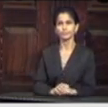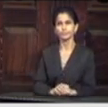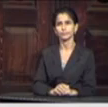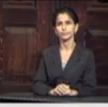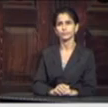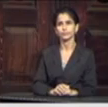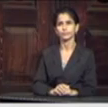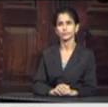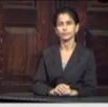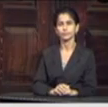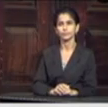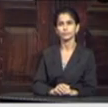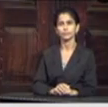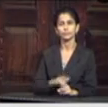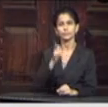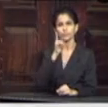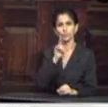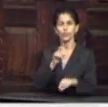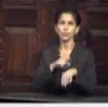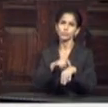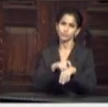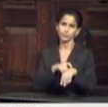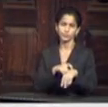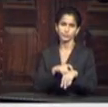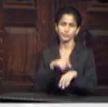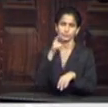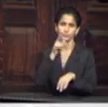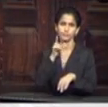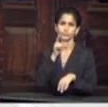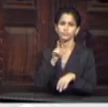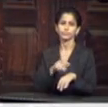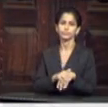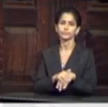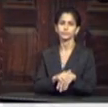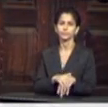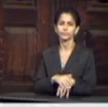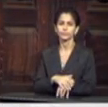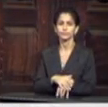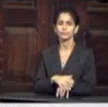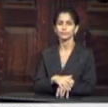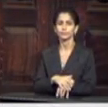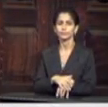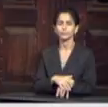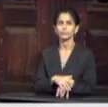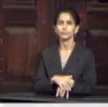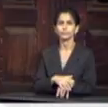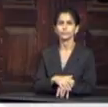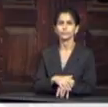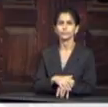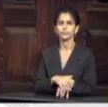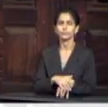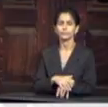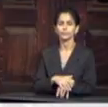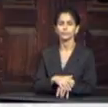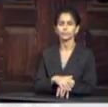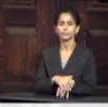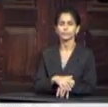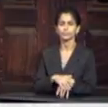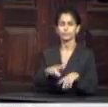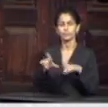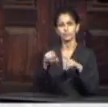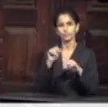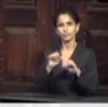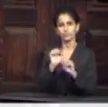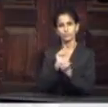Só para a gente, inclusive, eventualmente ganhar tempo. Presidente, eu disse ao deputado Gilberto que o ideal é que não destacasse